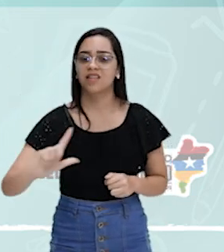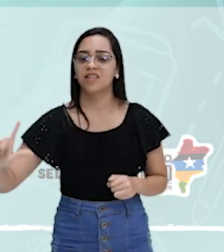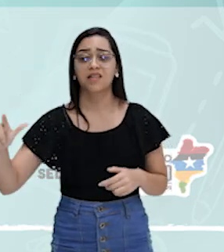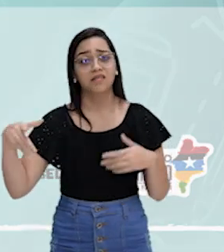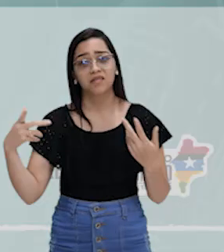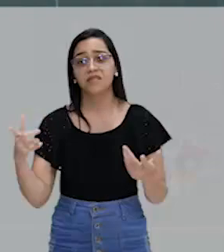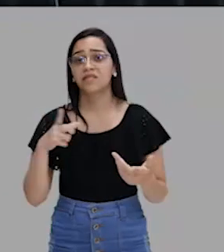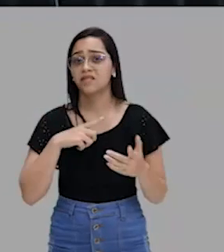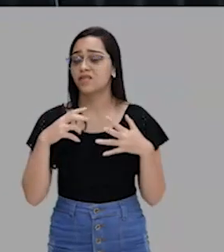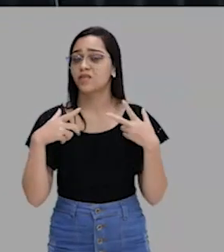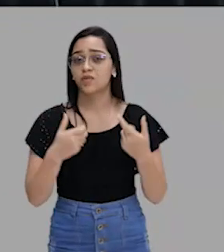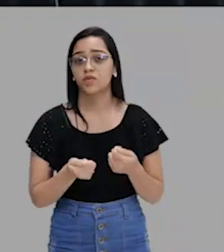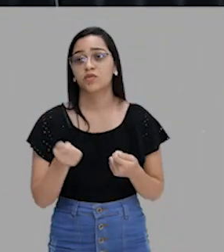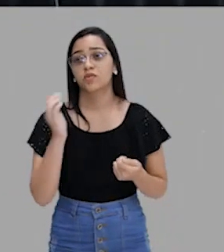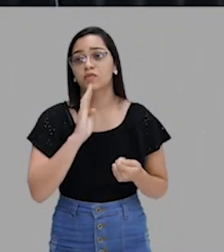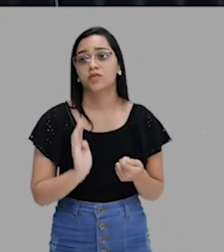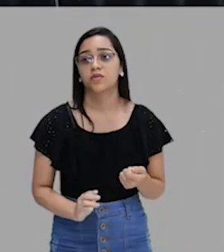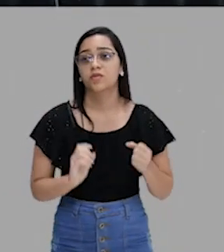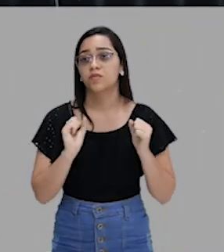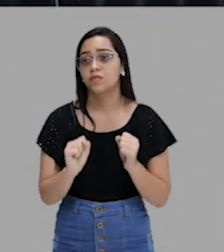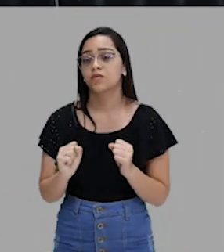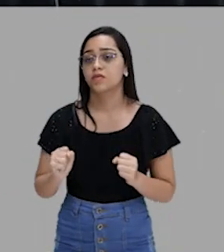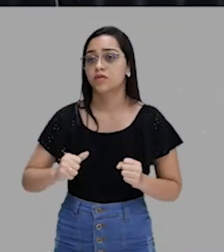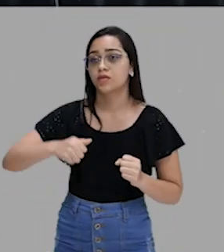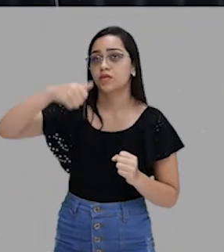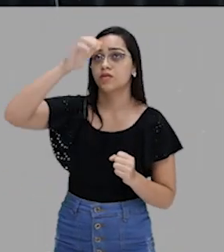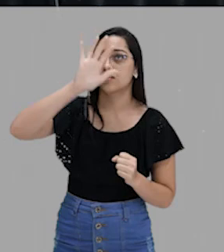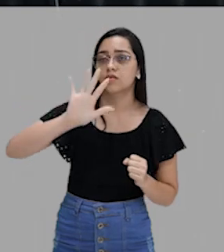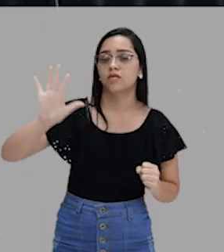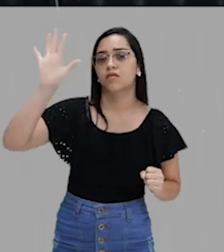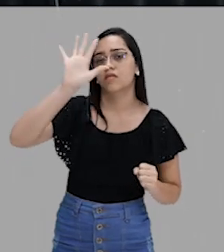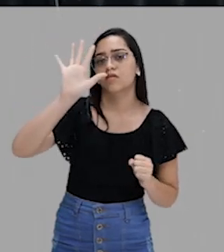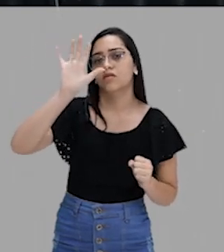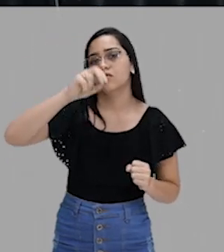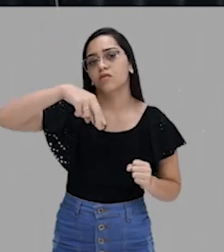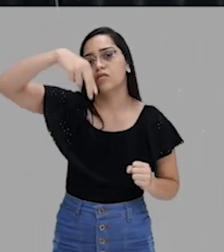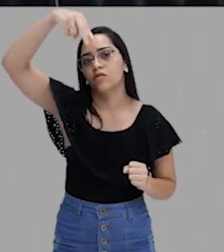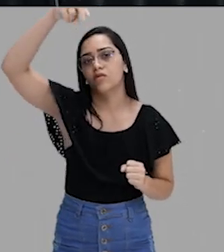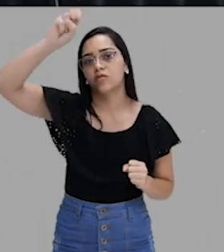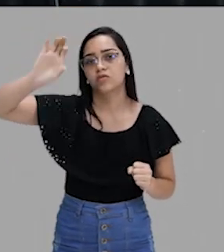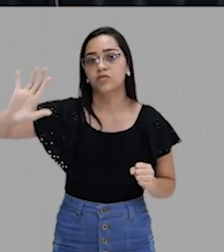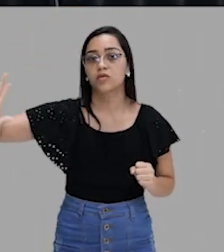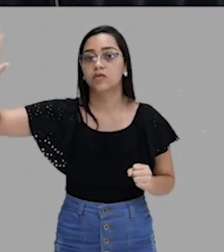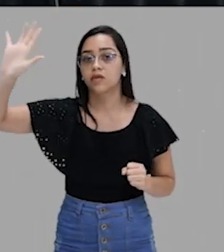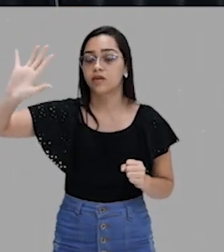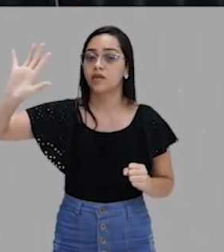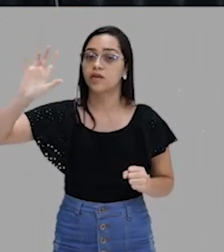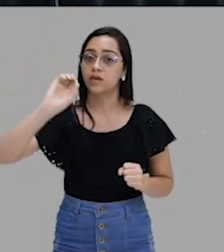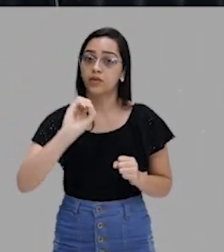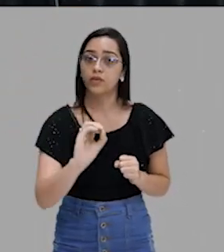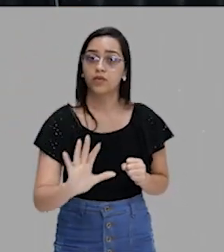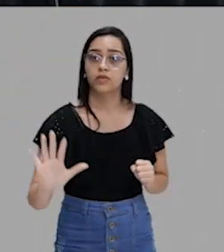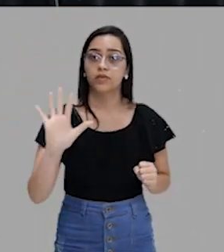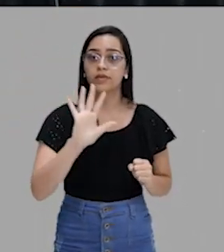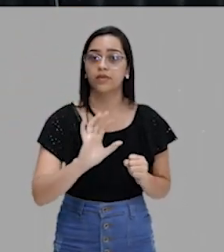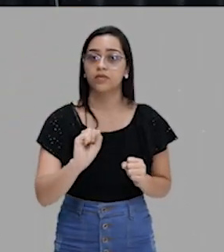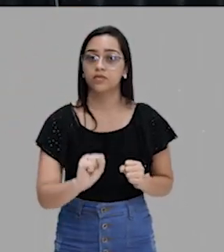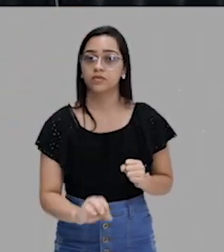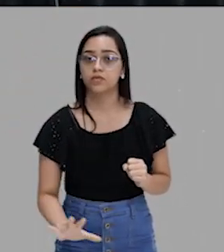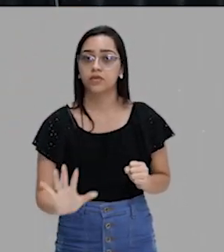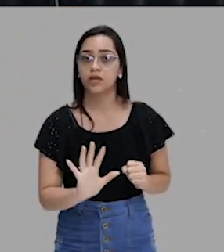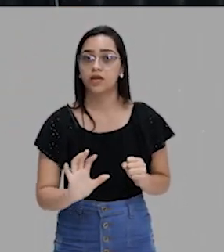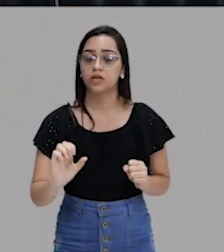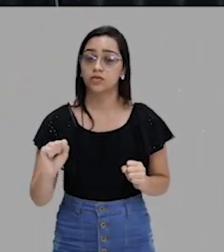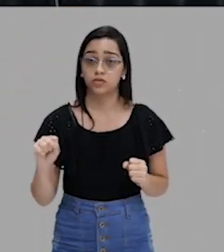mas tem as regiões do Brasil. Seja nas regiões que ficam aqui em cima, no Norte, Nordeste, no Centro-Oeste, no Sudeste,